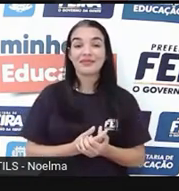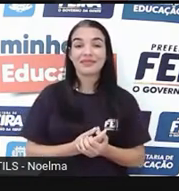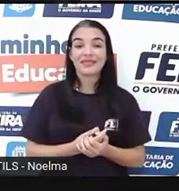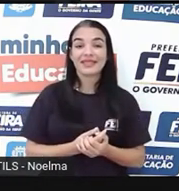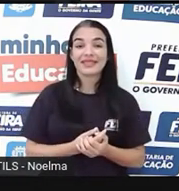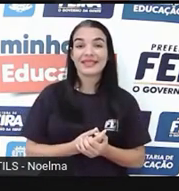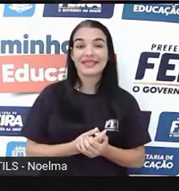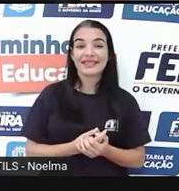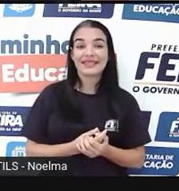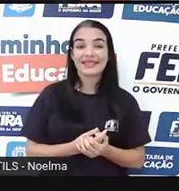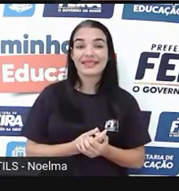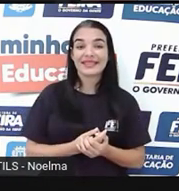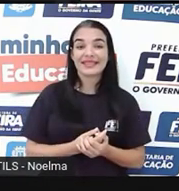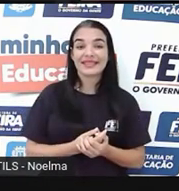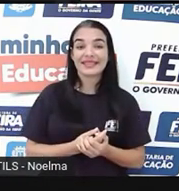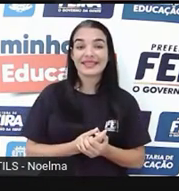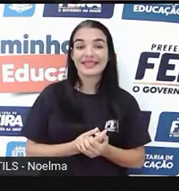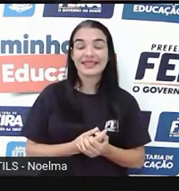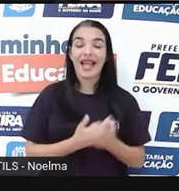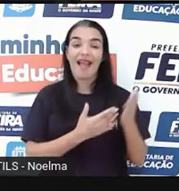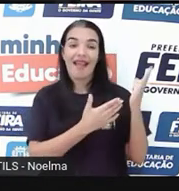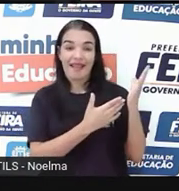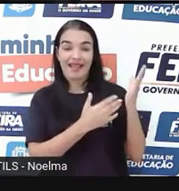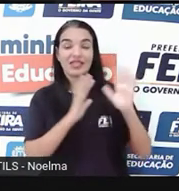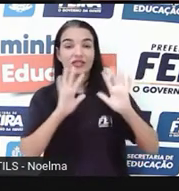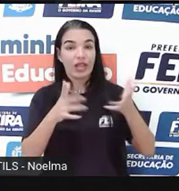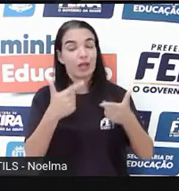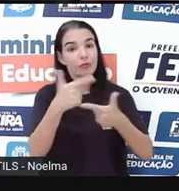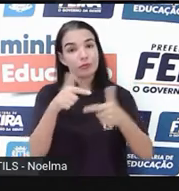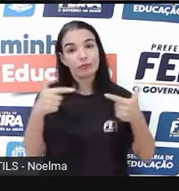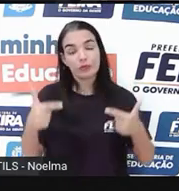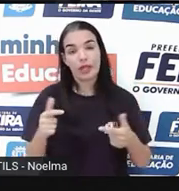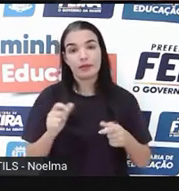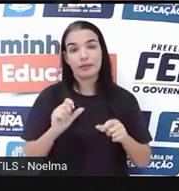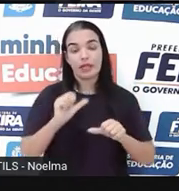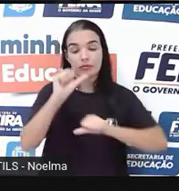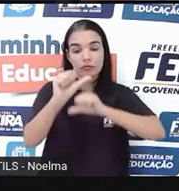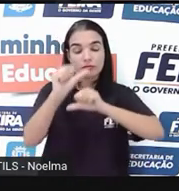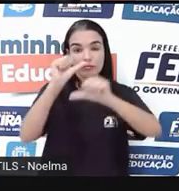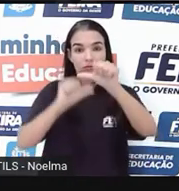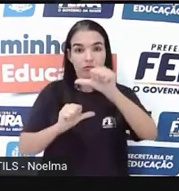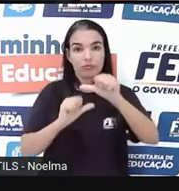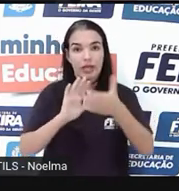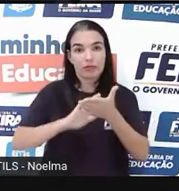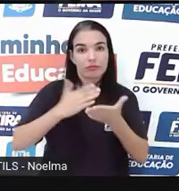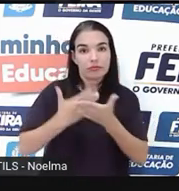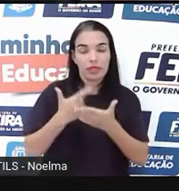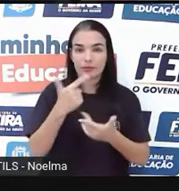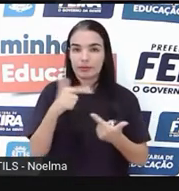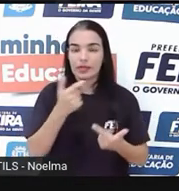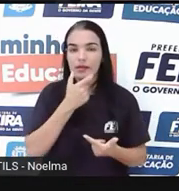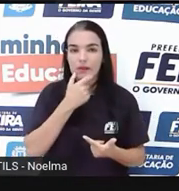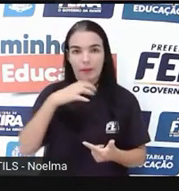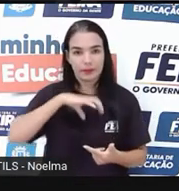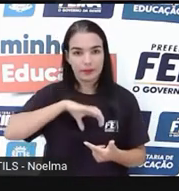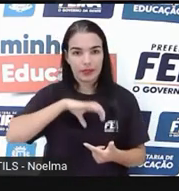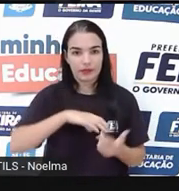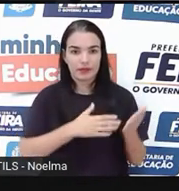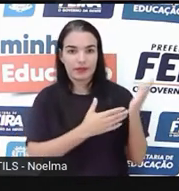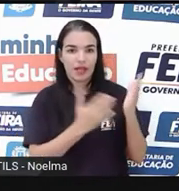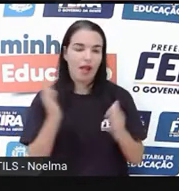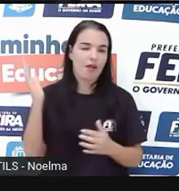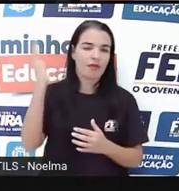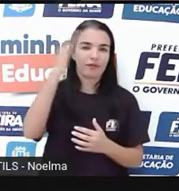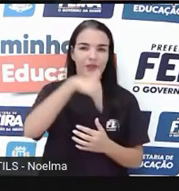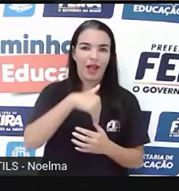O'Lantern. E já sabemos que essa expressão não tem uma tradução para o nosso idioma. Let's go. Choose